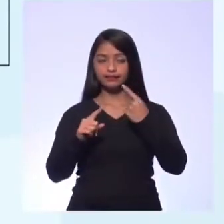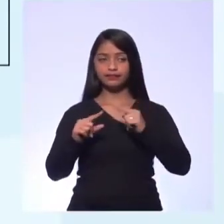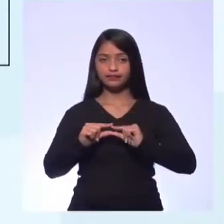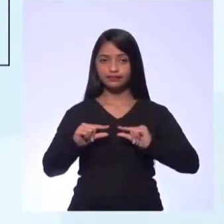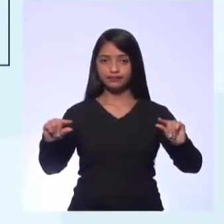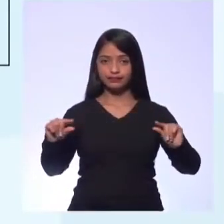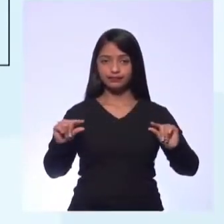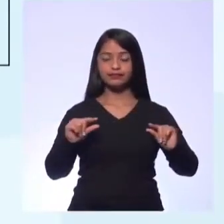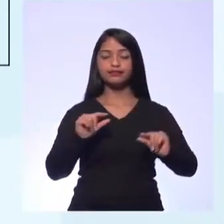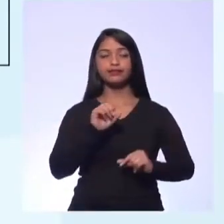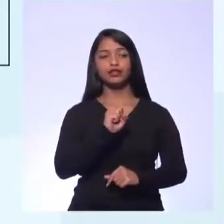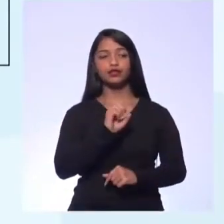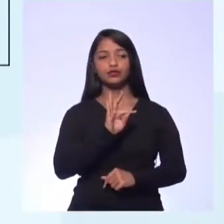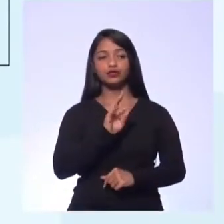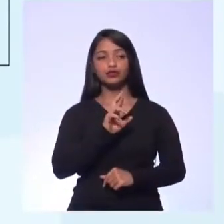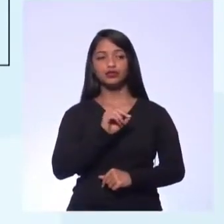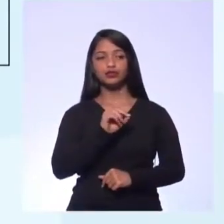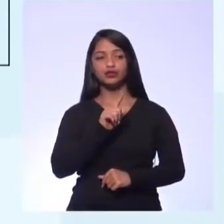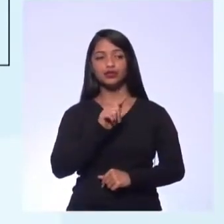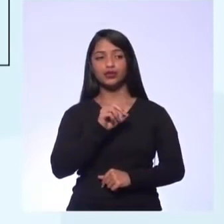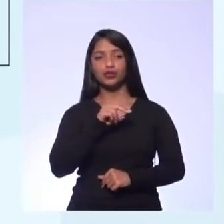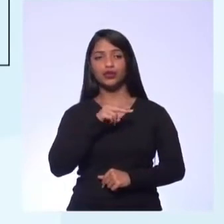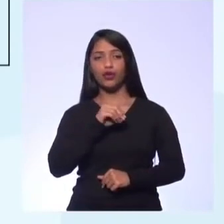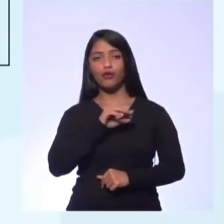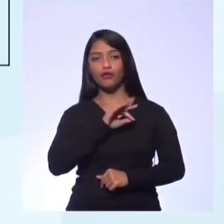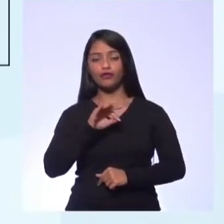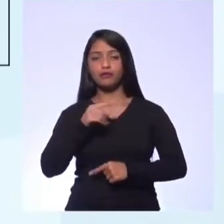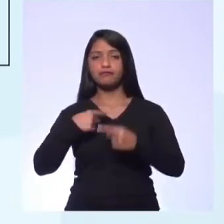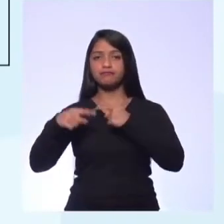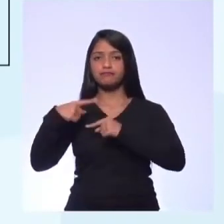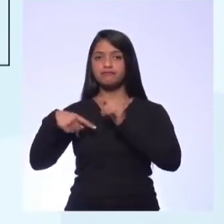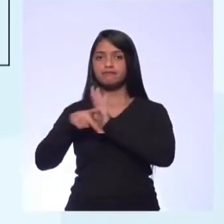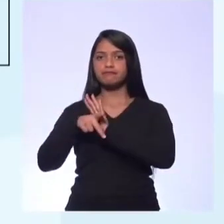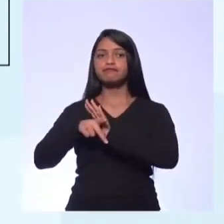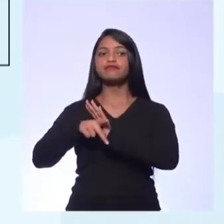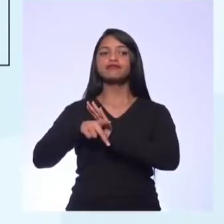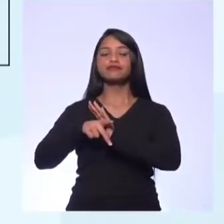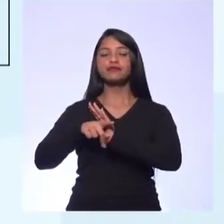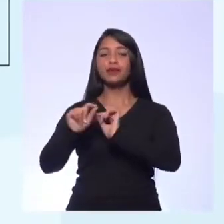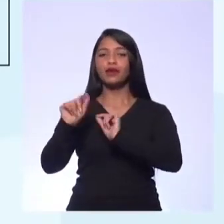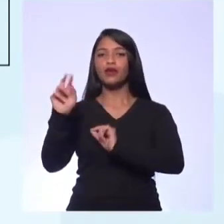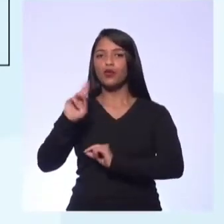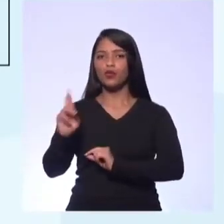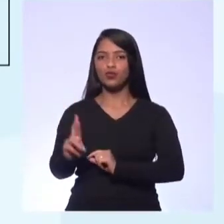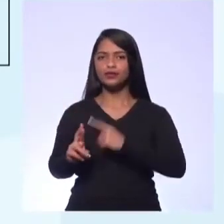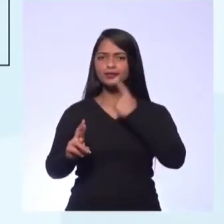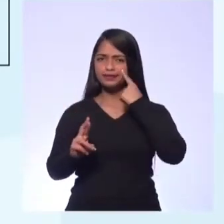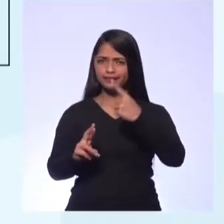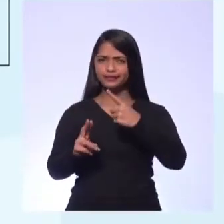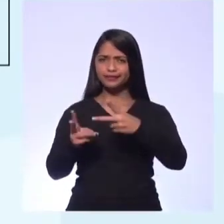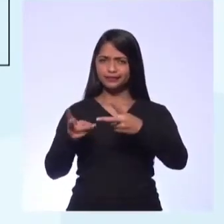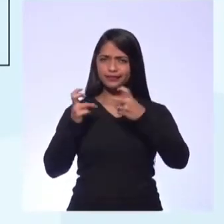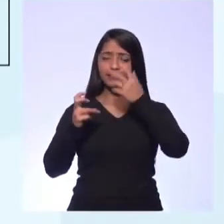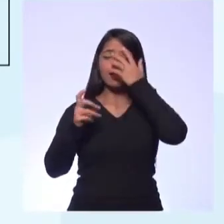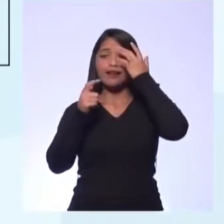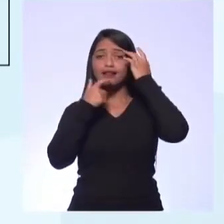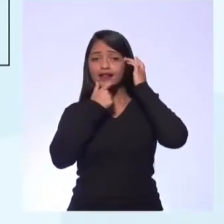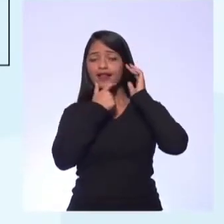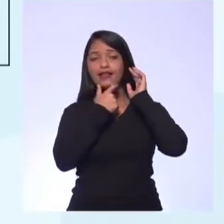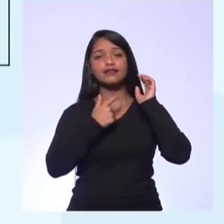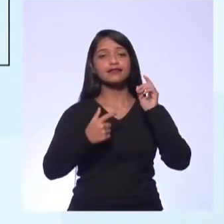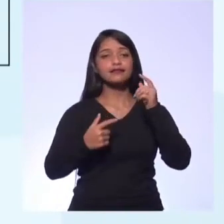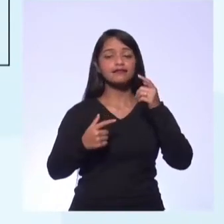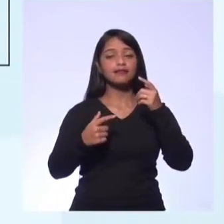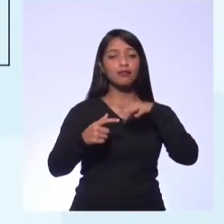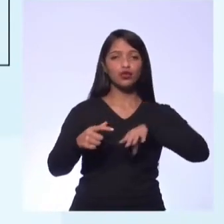Russian dish. Strogonoff é um prato russo. Perceberam que em português e inglês escreve diferente, né? Então, né, a gente pesquisou aí, tem a grafia em